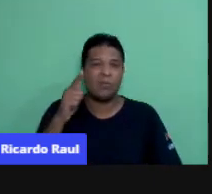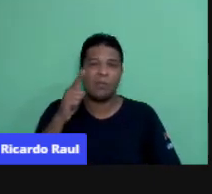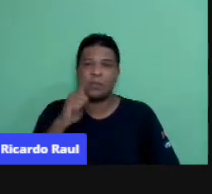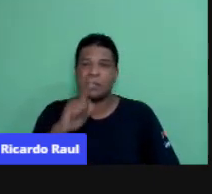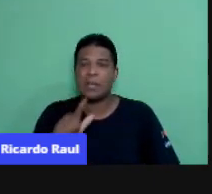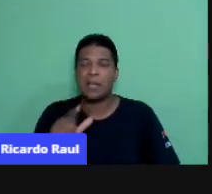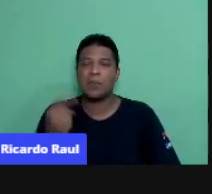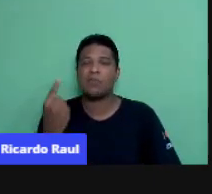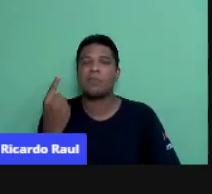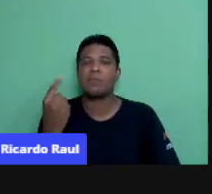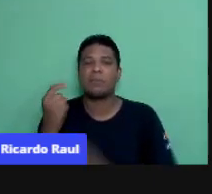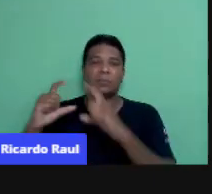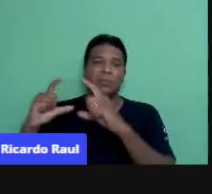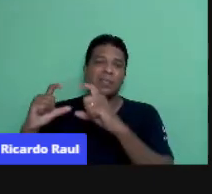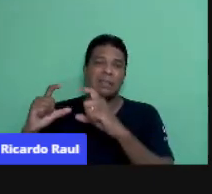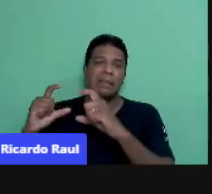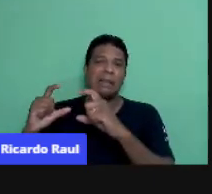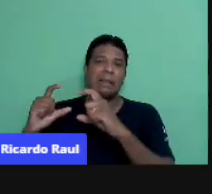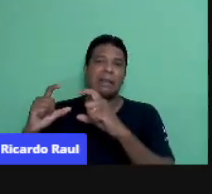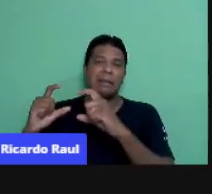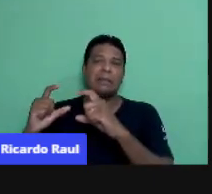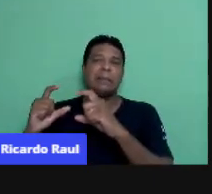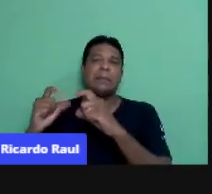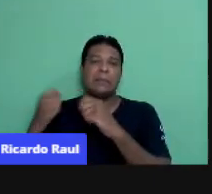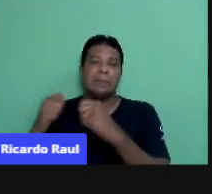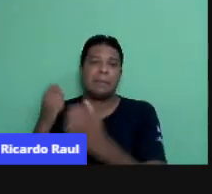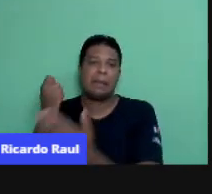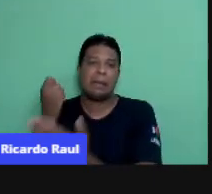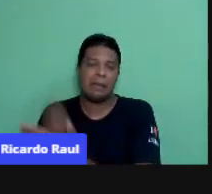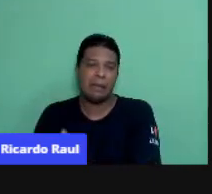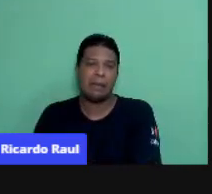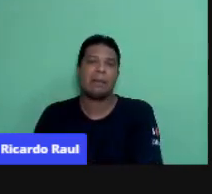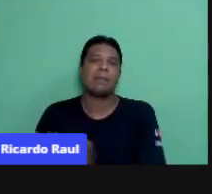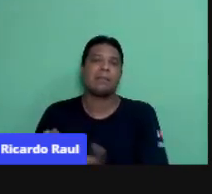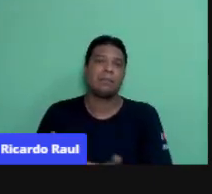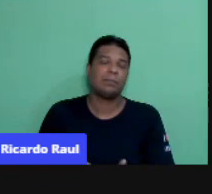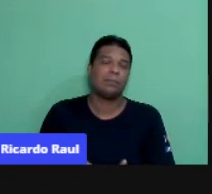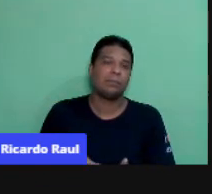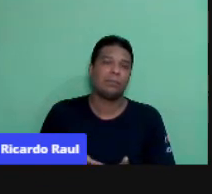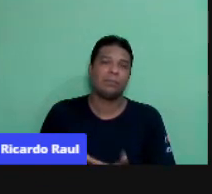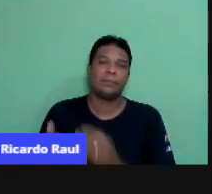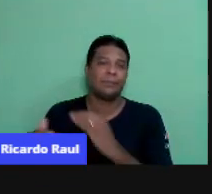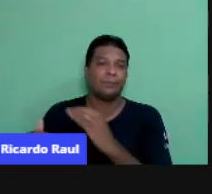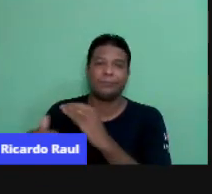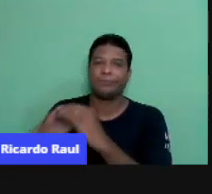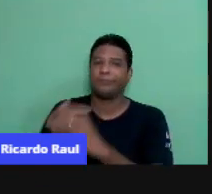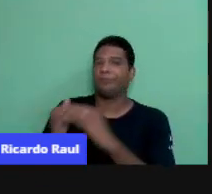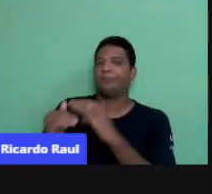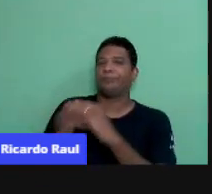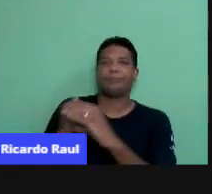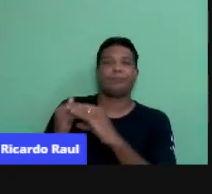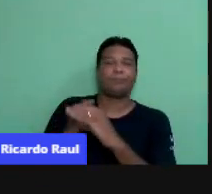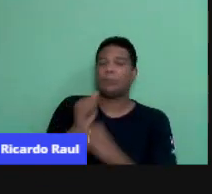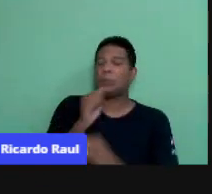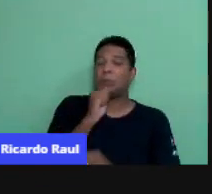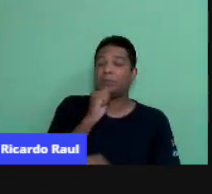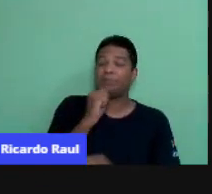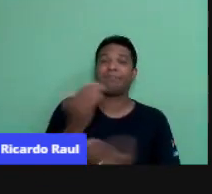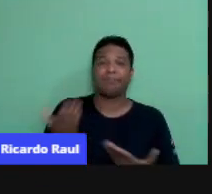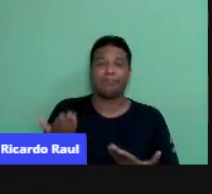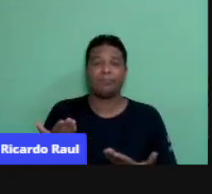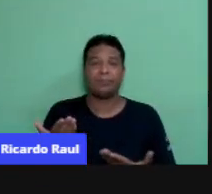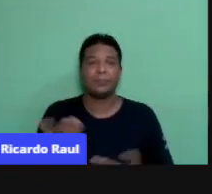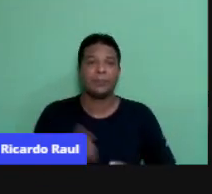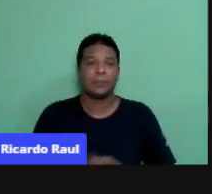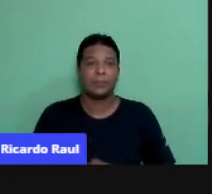um celular, é pré-pago, não tem. Os pais não mandam para mim, de jeito nenhum. Então, nós temos